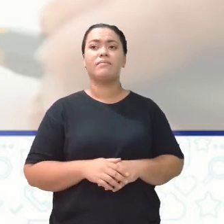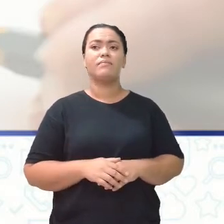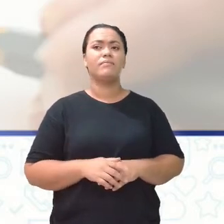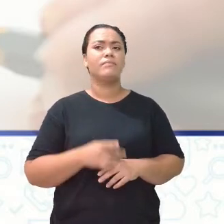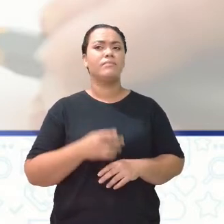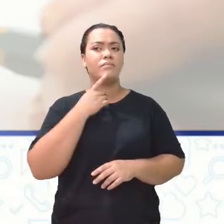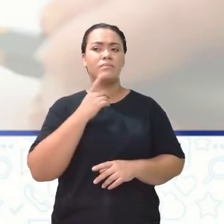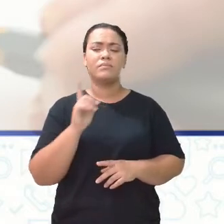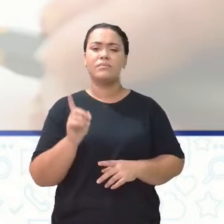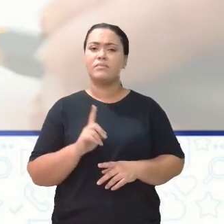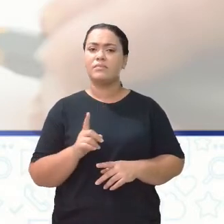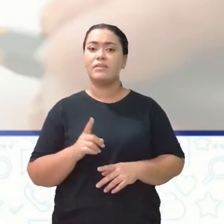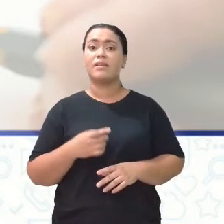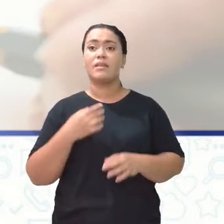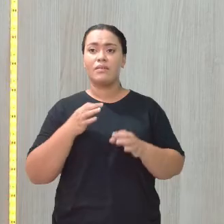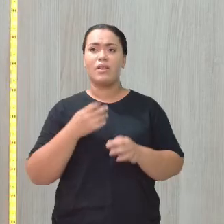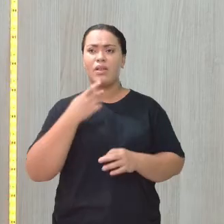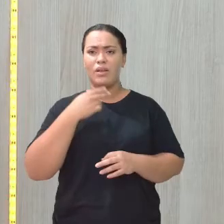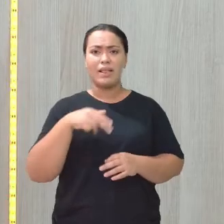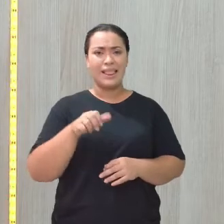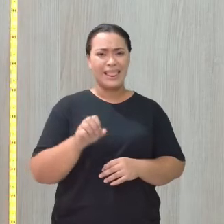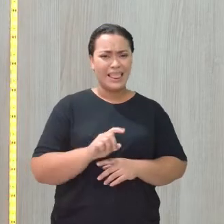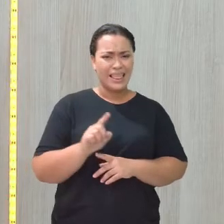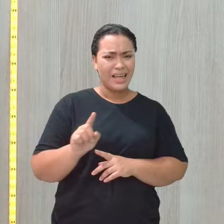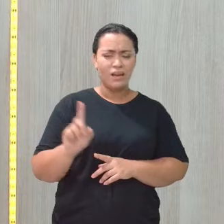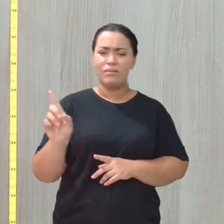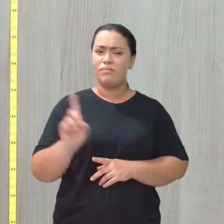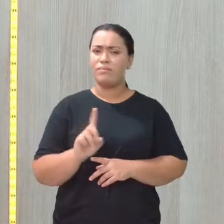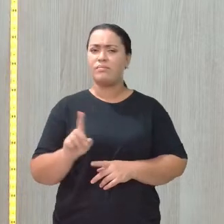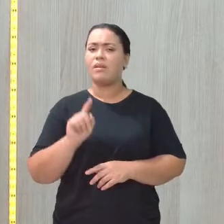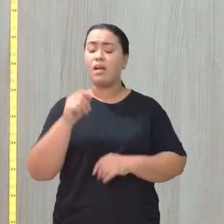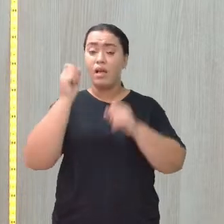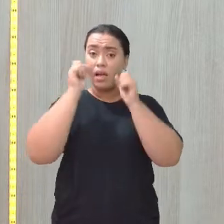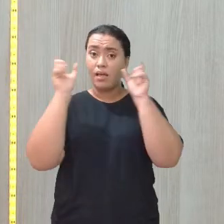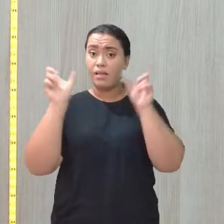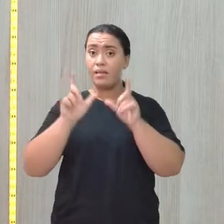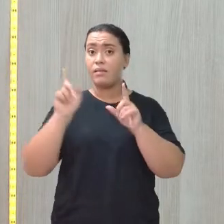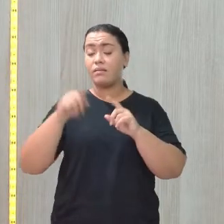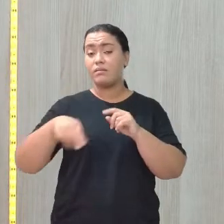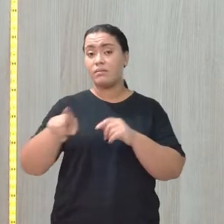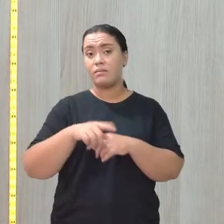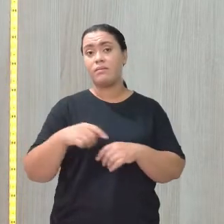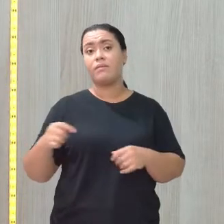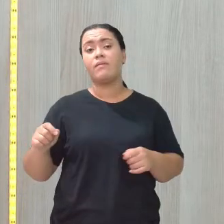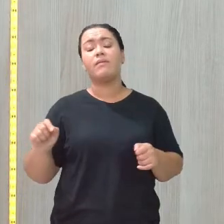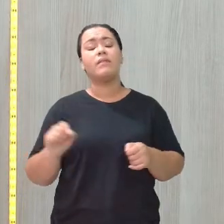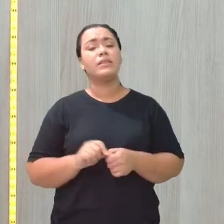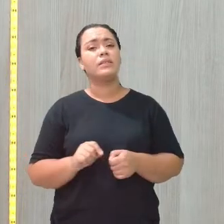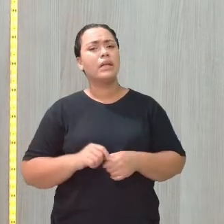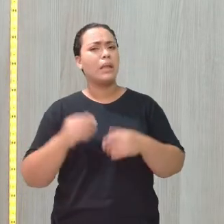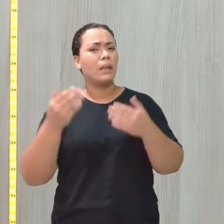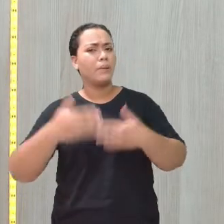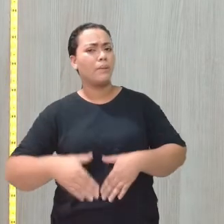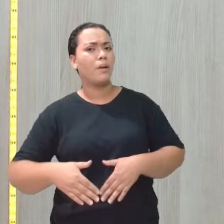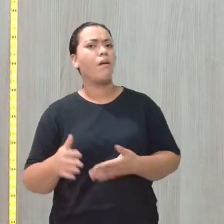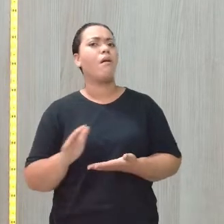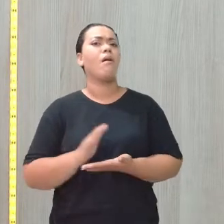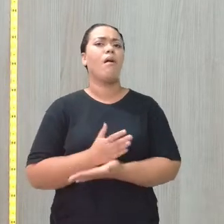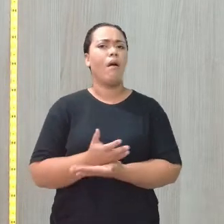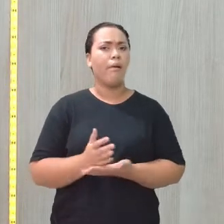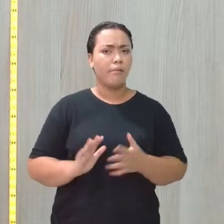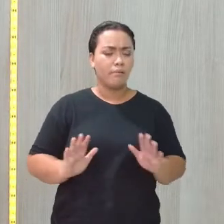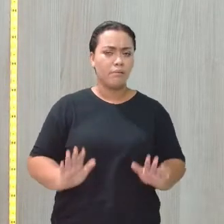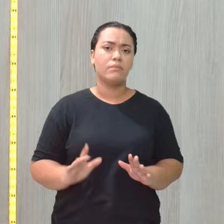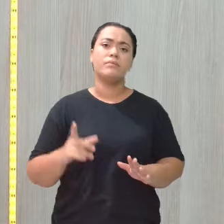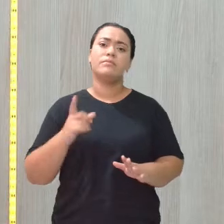que não... foi determinante, que serve o alerta para quando estivermos fazendo alguma prova, né? Perfeito. Alguma